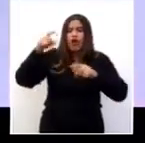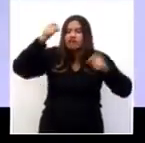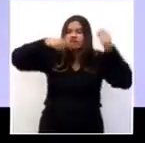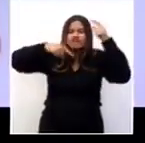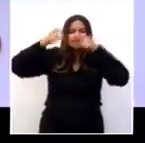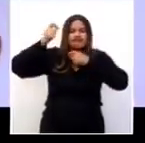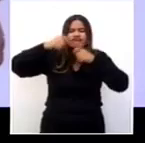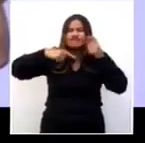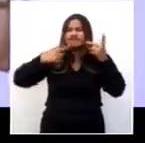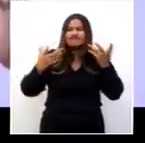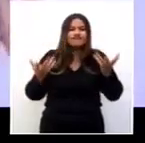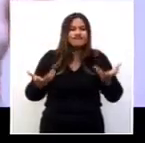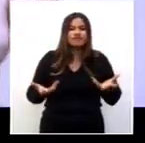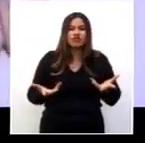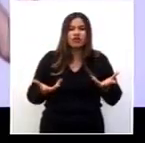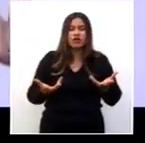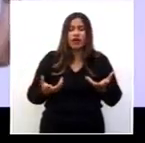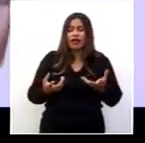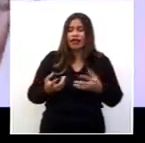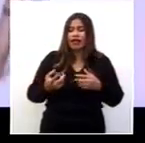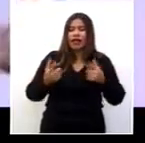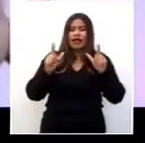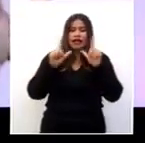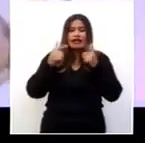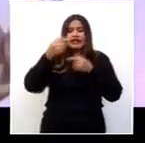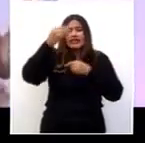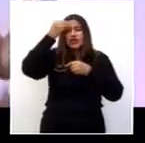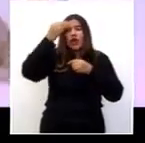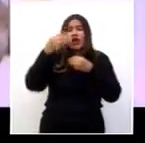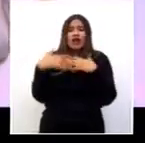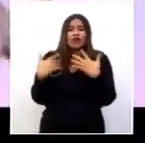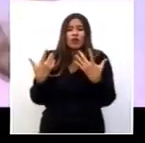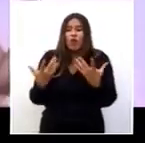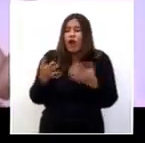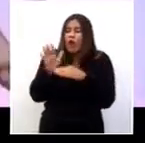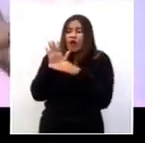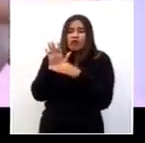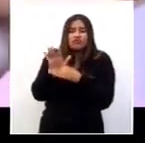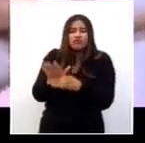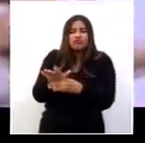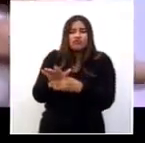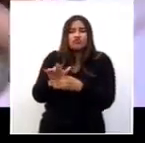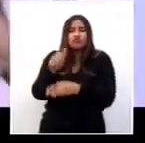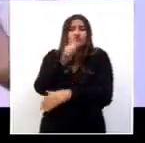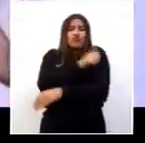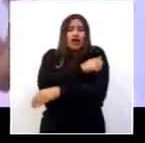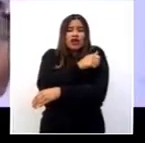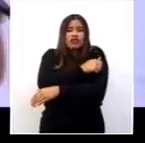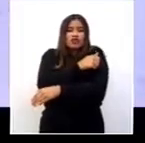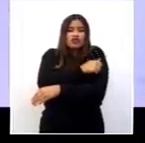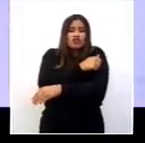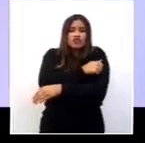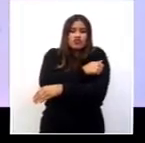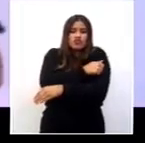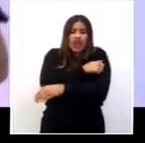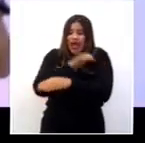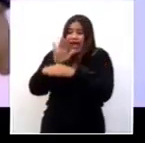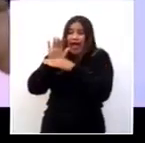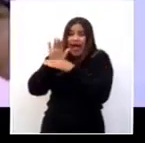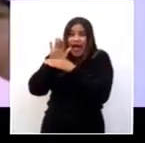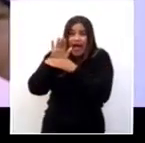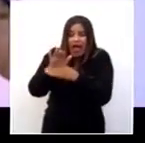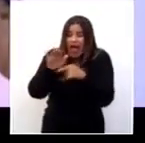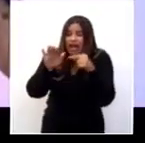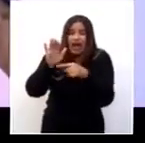expressões. Quais linguagens eu posso usar para ajudar este aluno, e esse é o verbo, ajudar